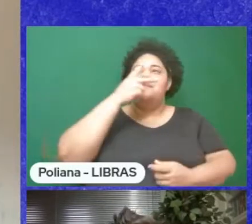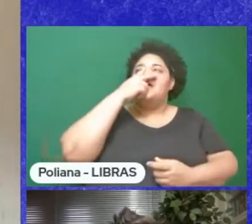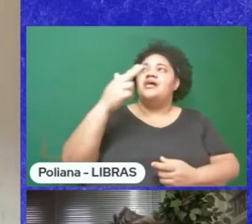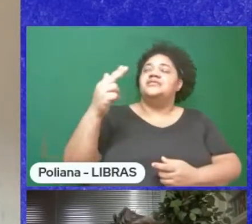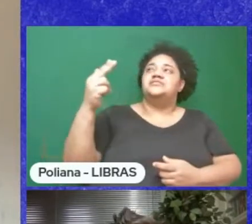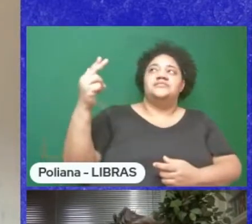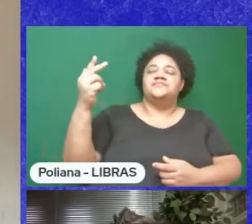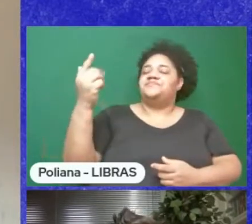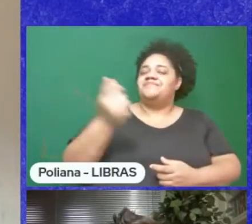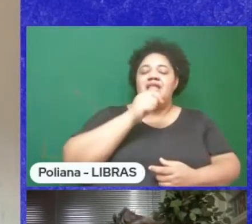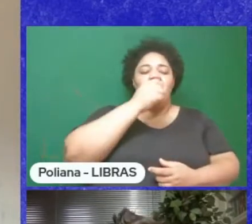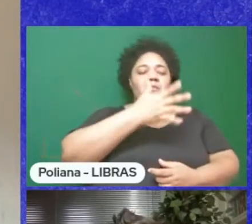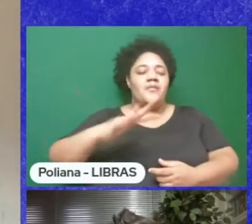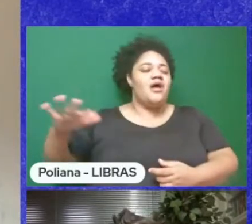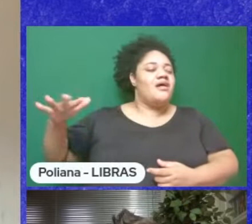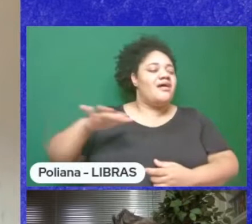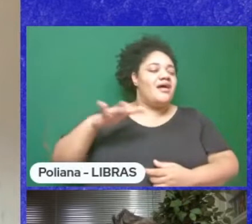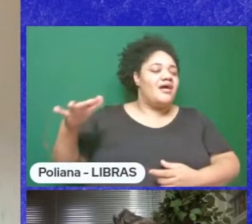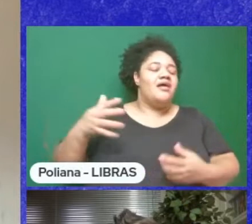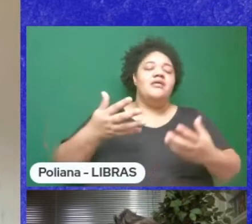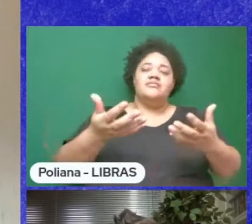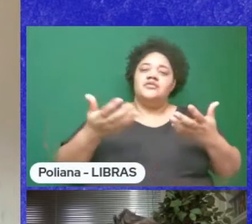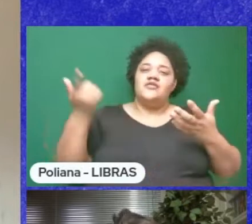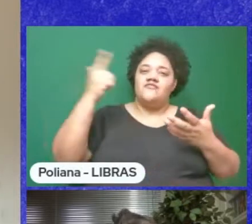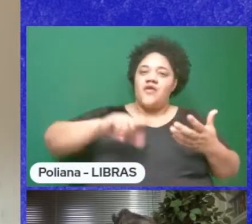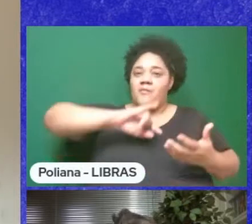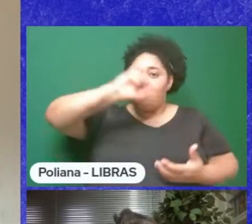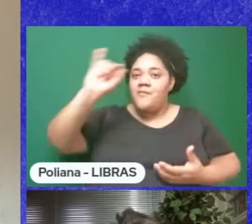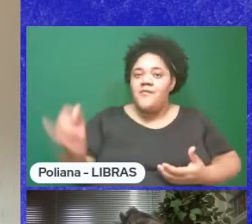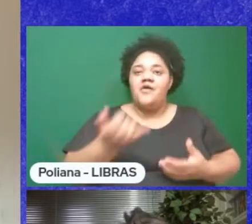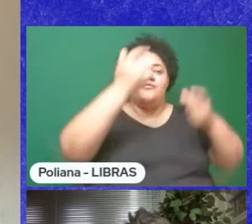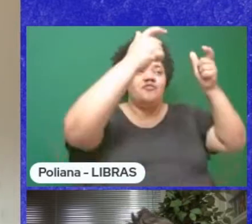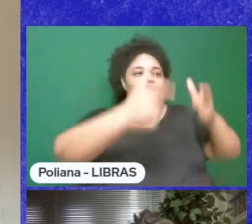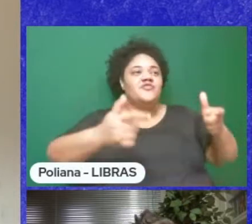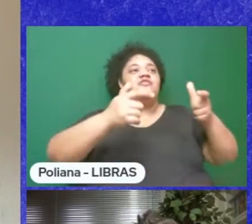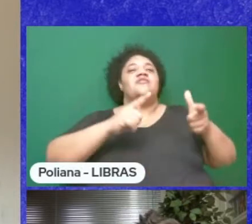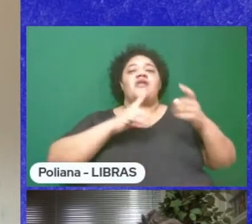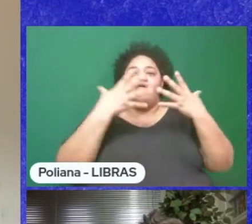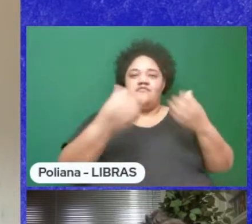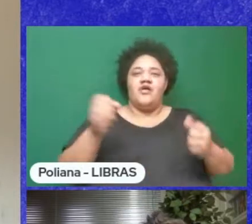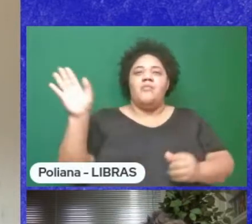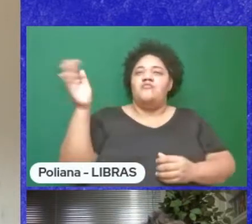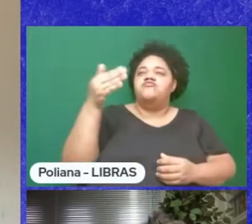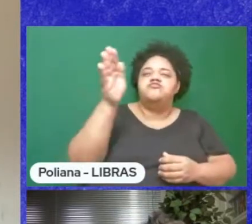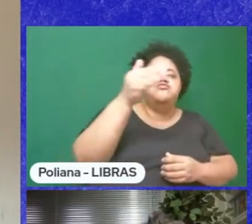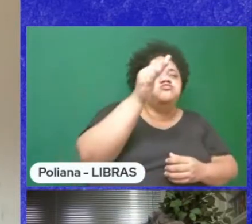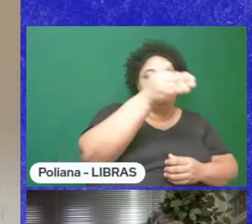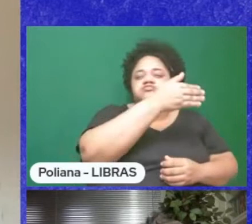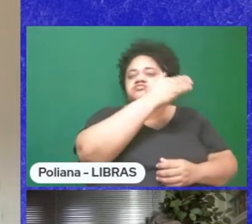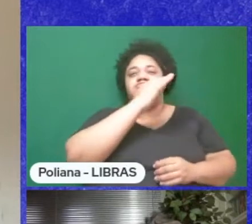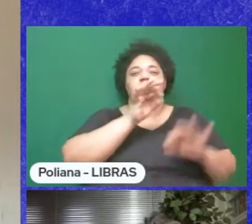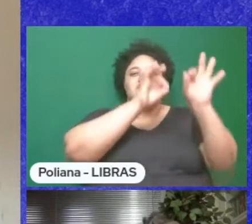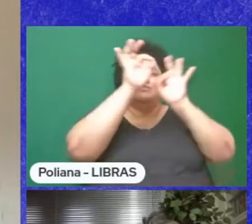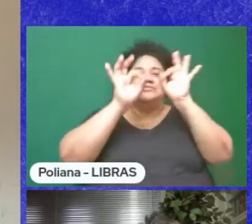não, vamos explorar esse horizonte aqui, vamos botar ela rasgando esse céu. A gente mudou isso de